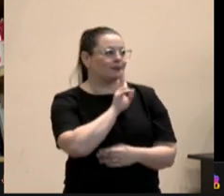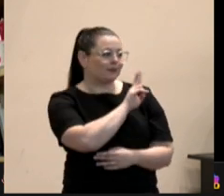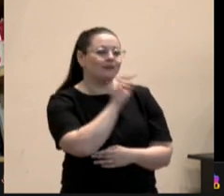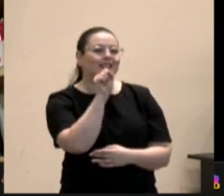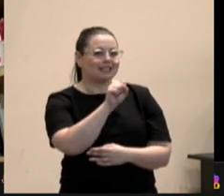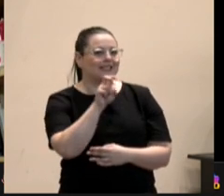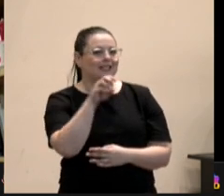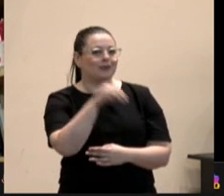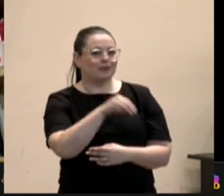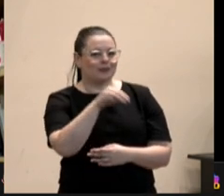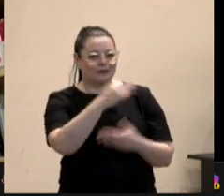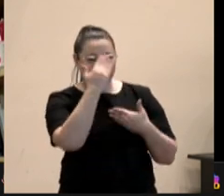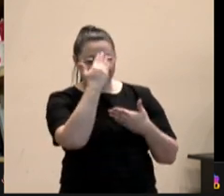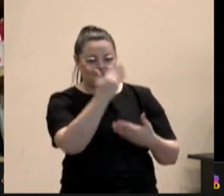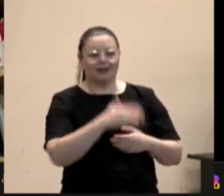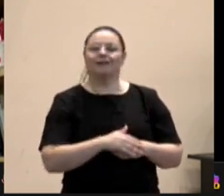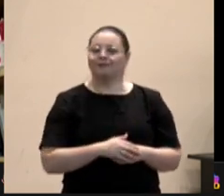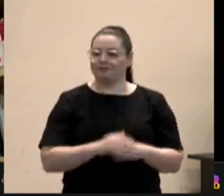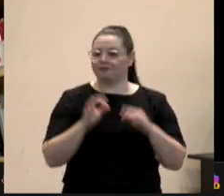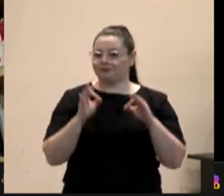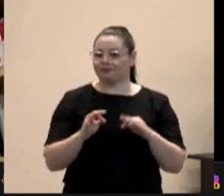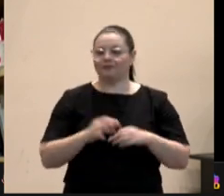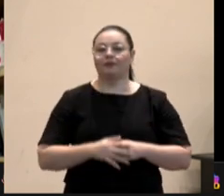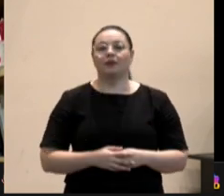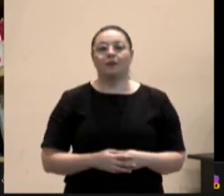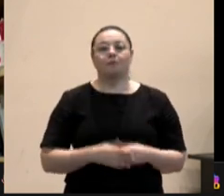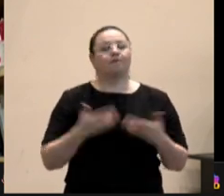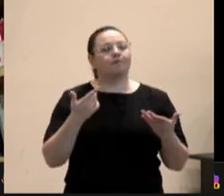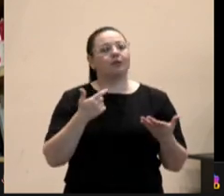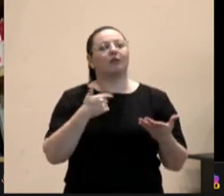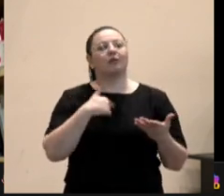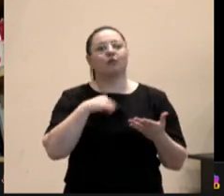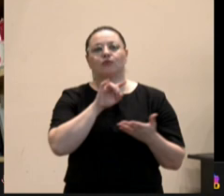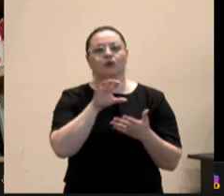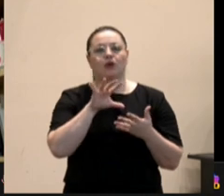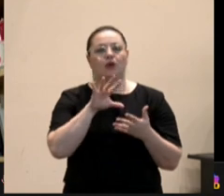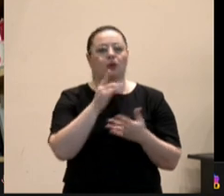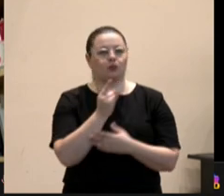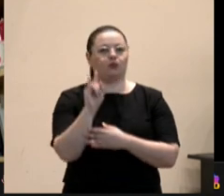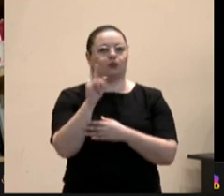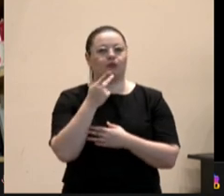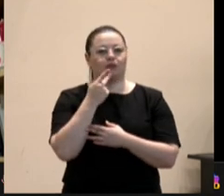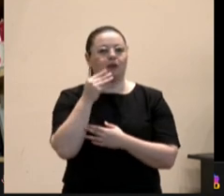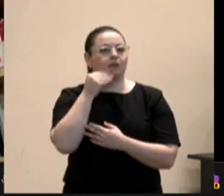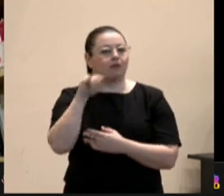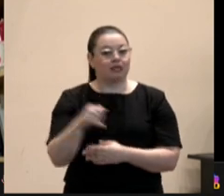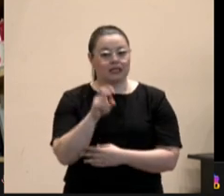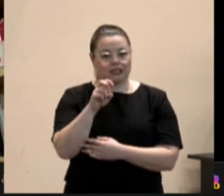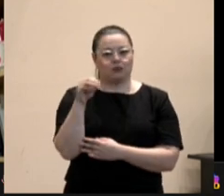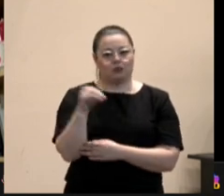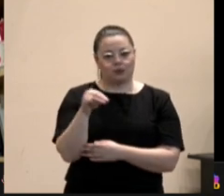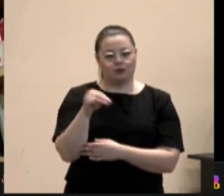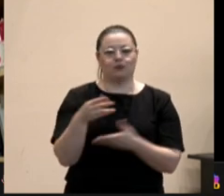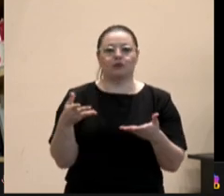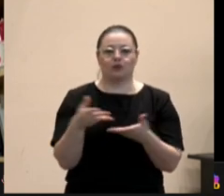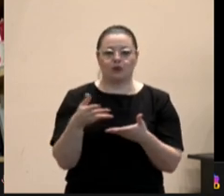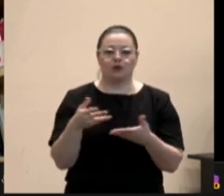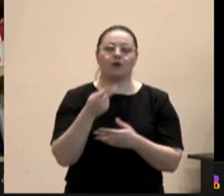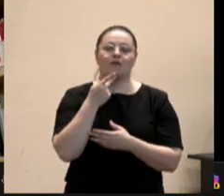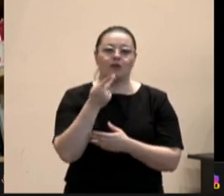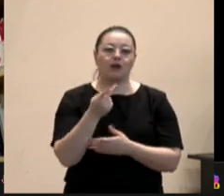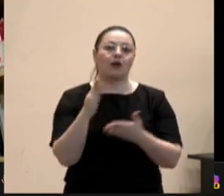5 minutos. Obrigada. Tá certo. Eu, para finalizar, então, eu quero, nesses 5 minutos finais, tecer